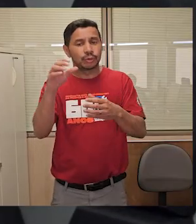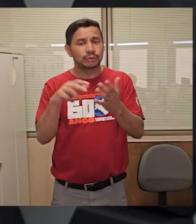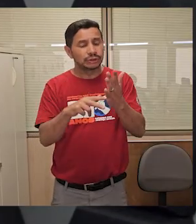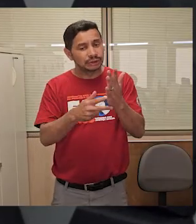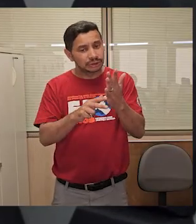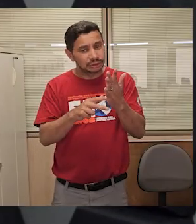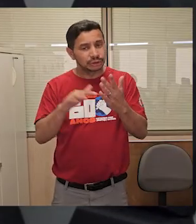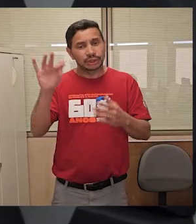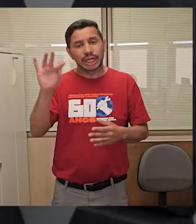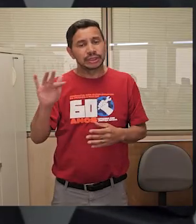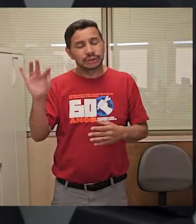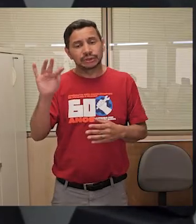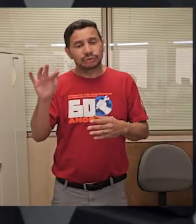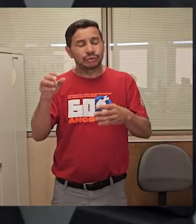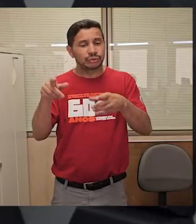que estão lá presentes